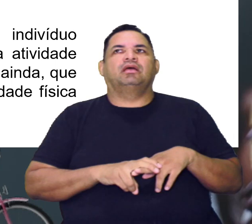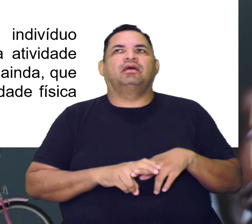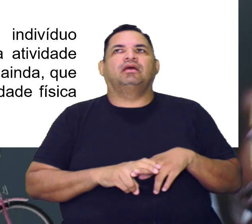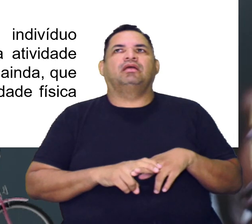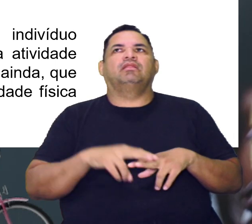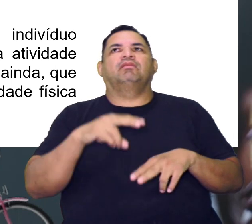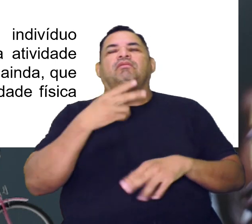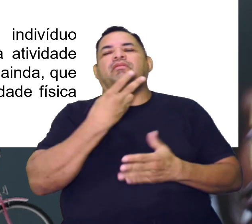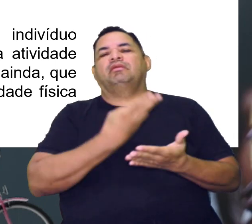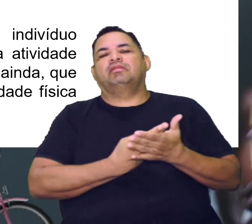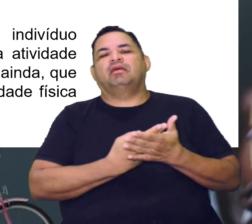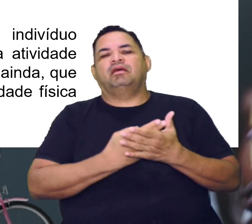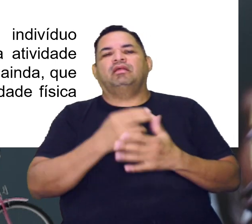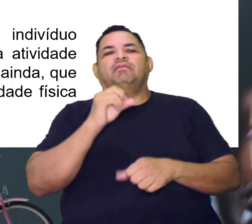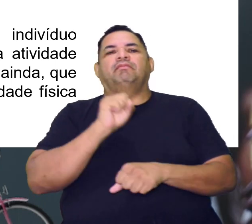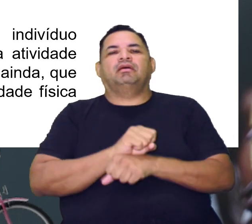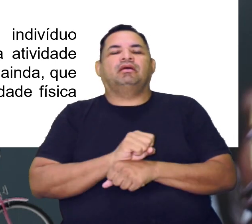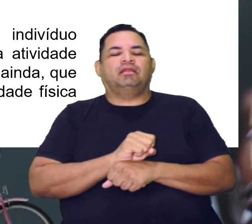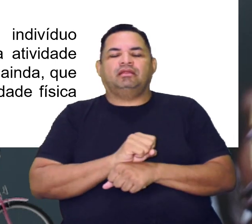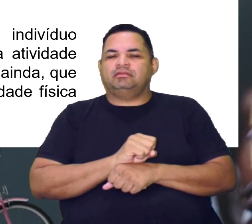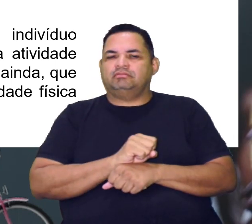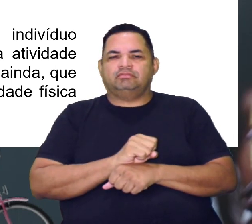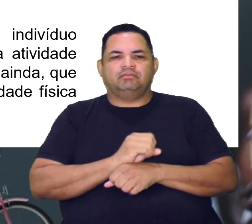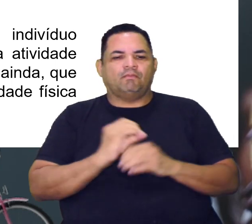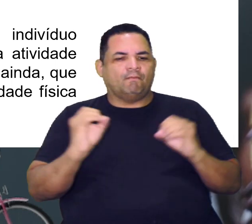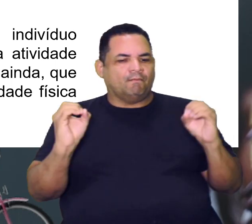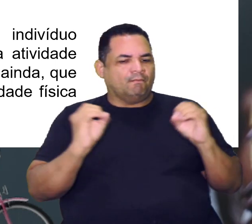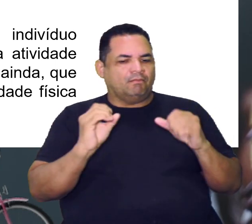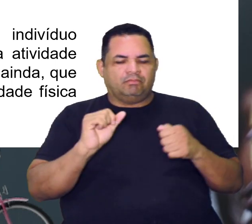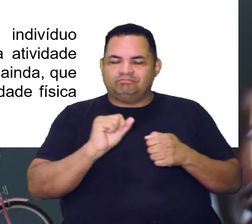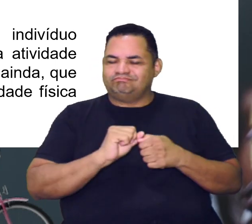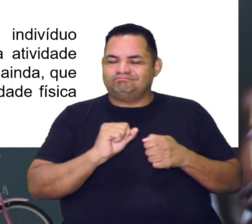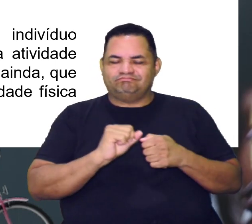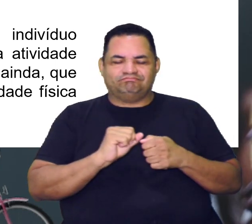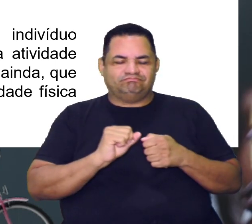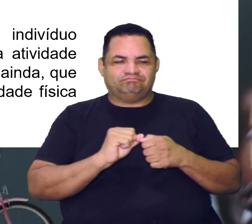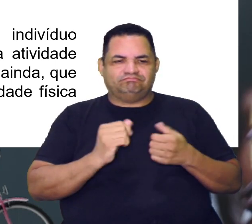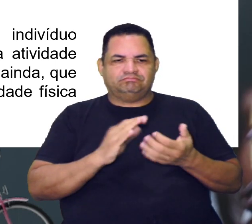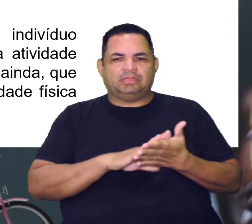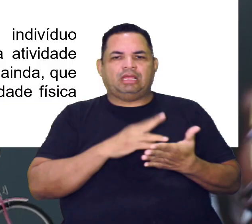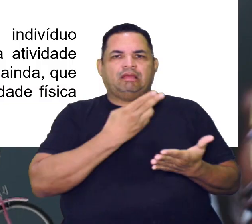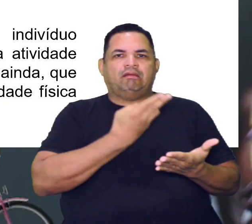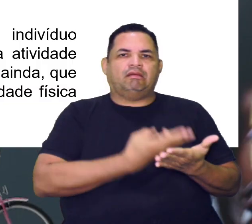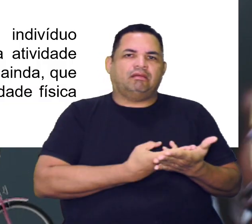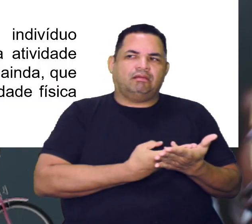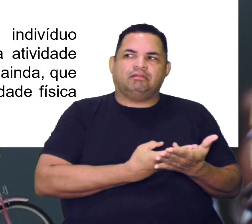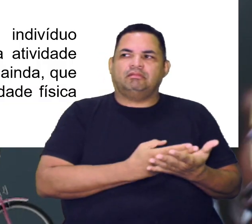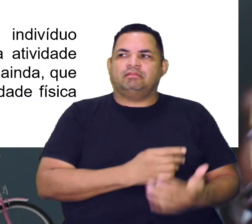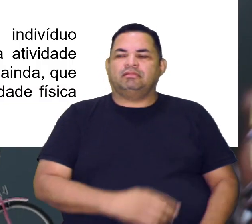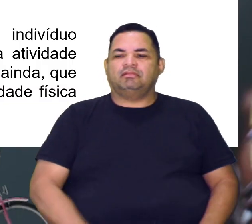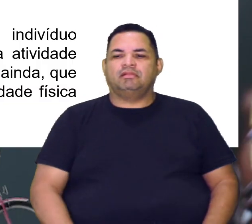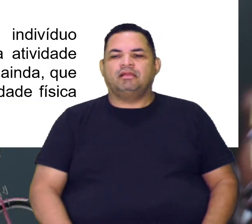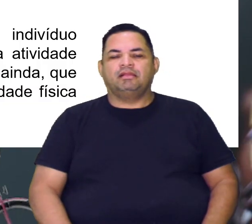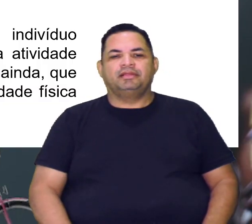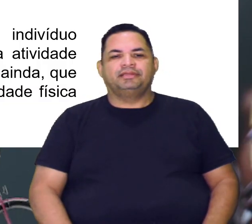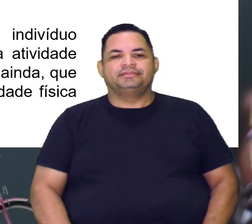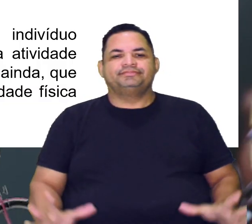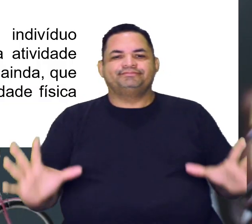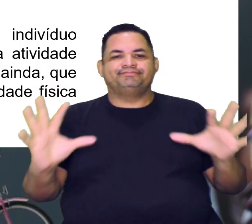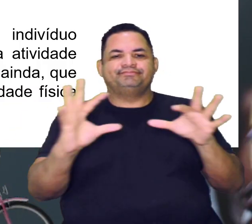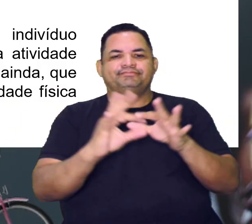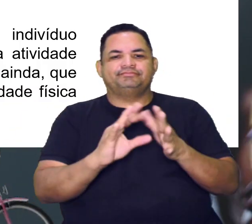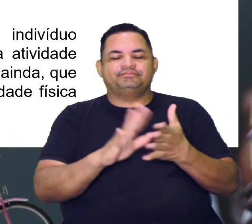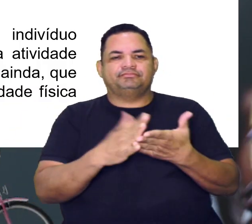isso que a gente sempre volta à história do sofá, né, do muito tempo deitado, da cama, tudo bem? Dentro desse